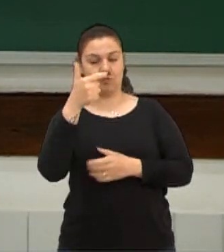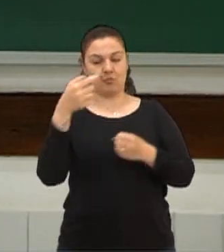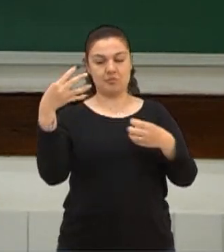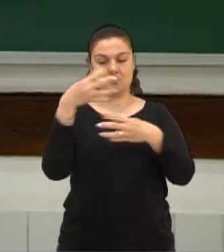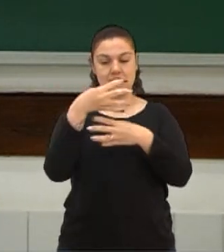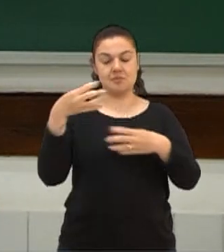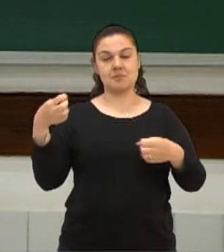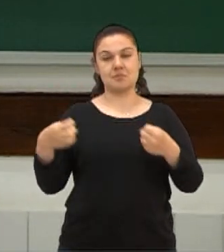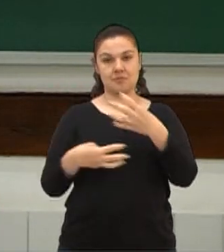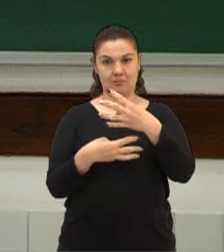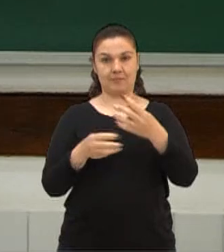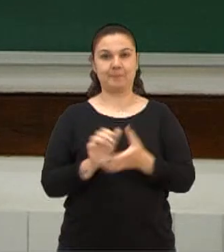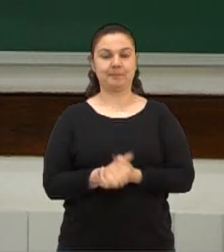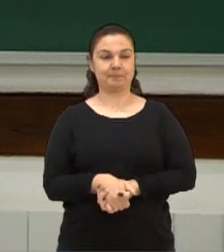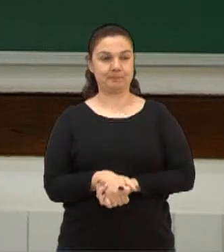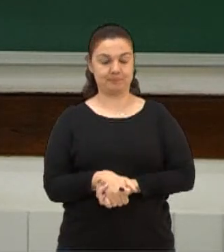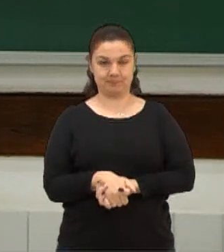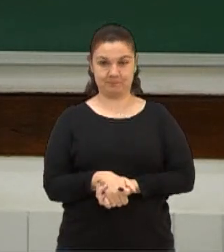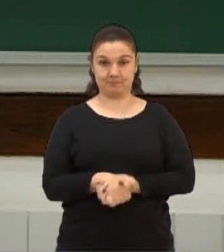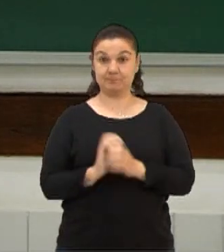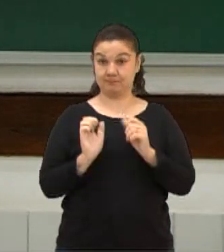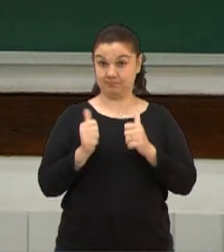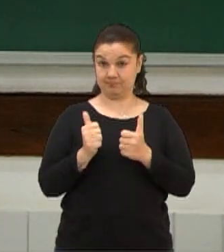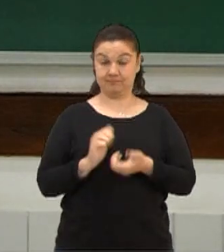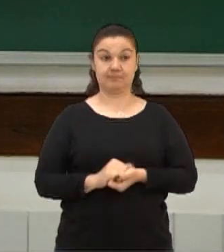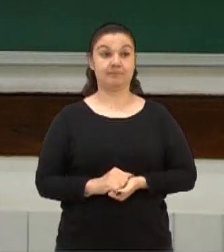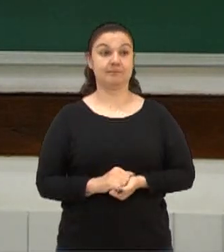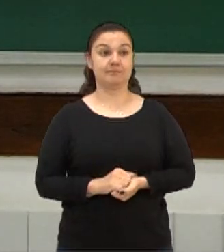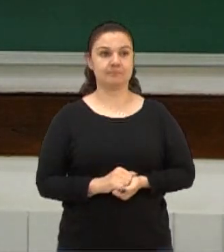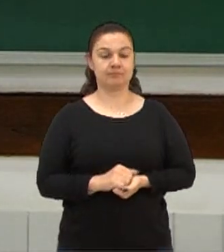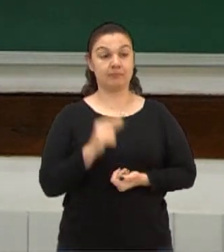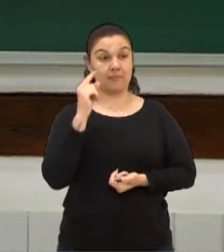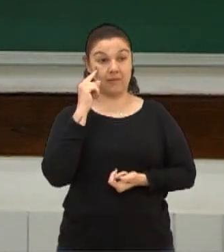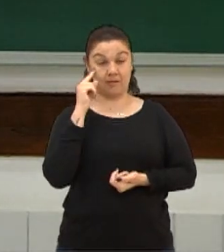de William Shakespeare, ok?